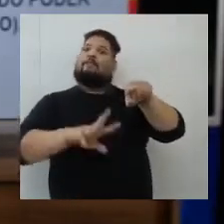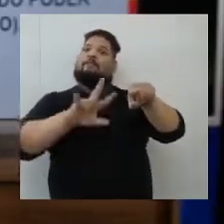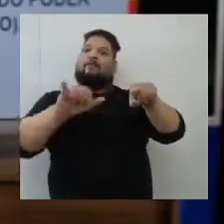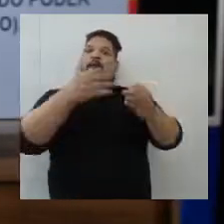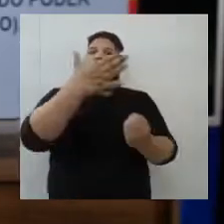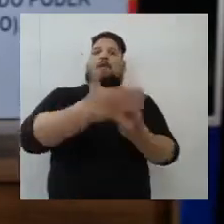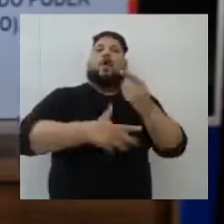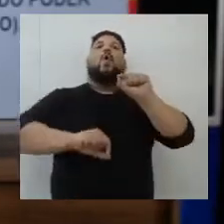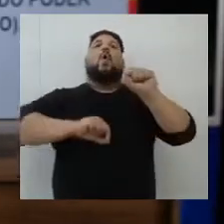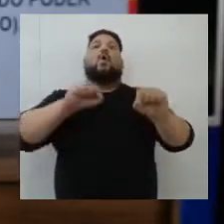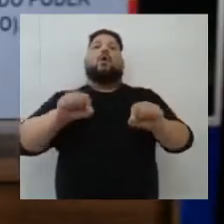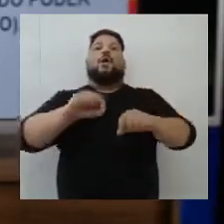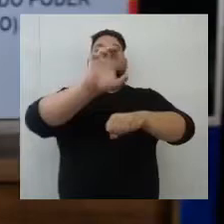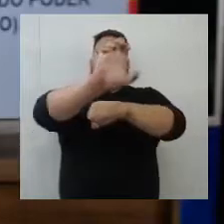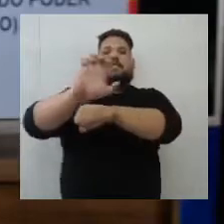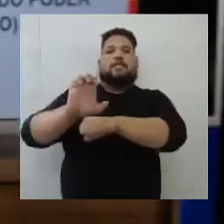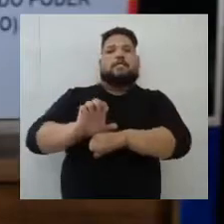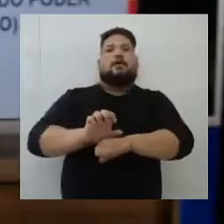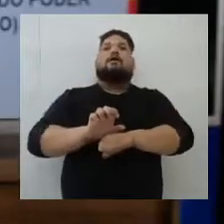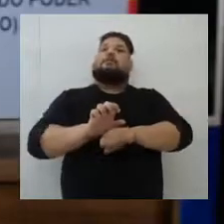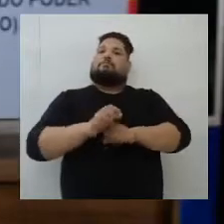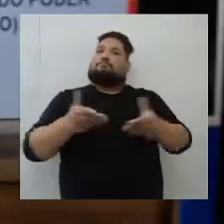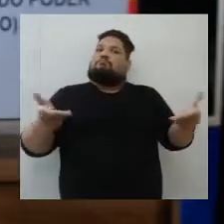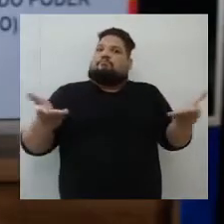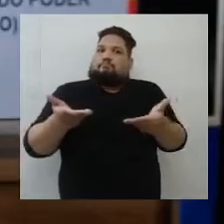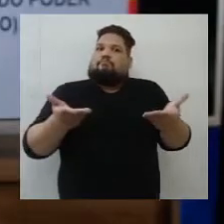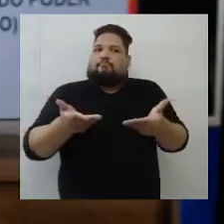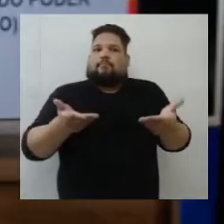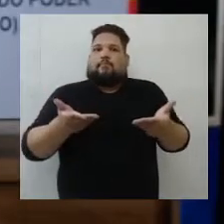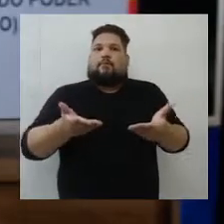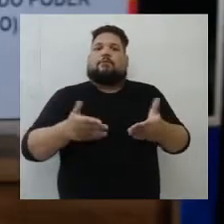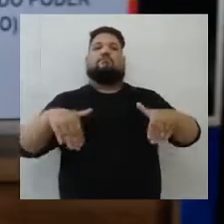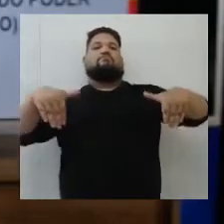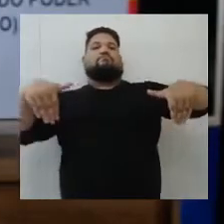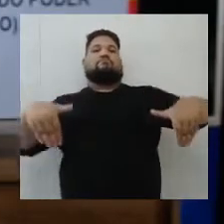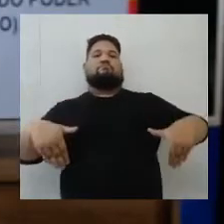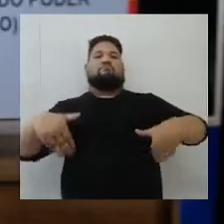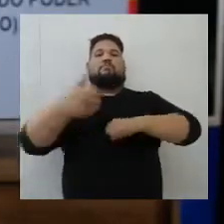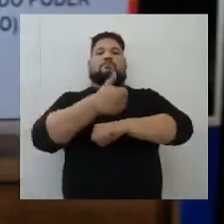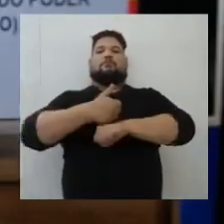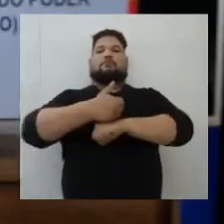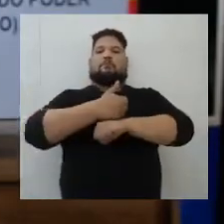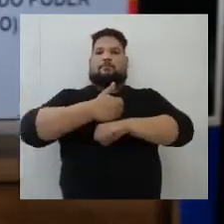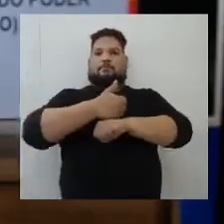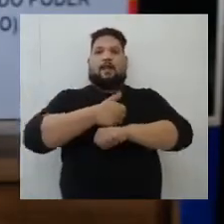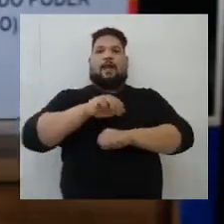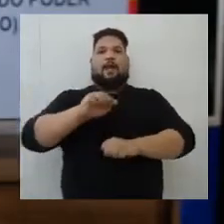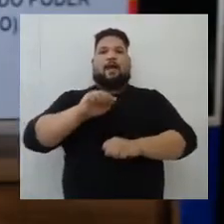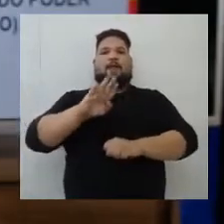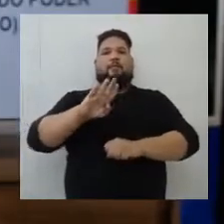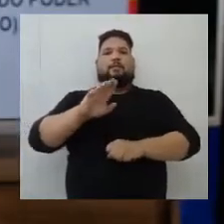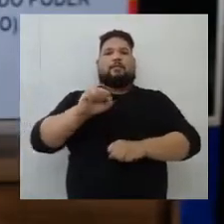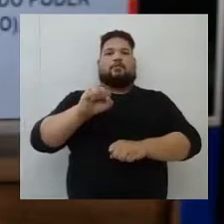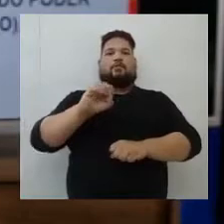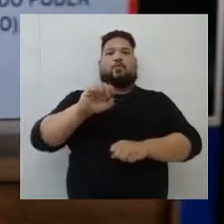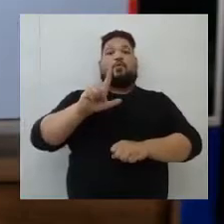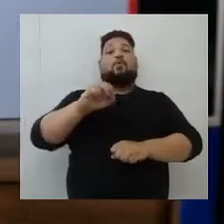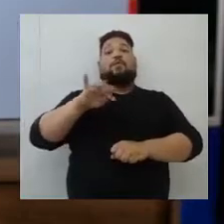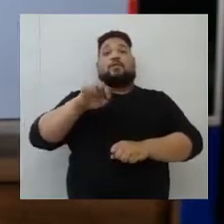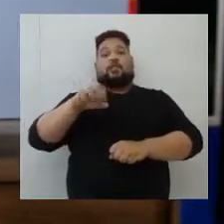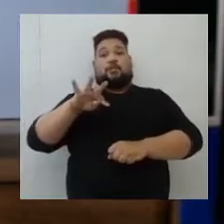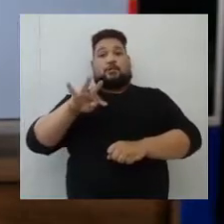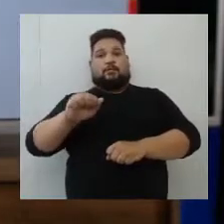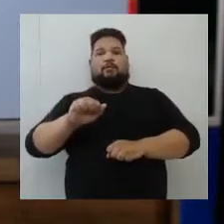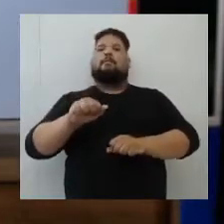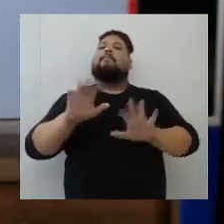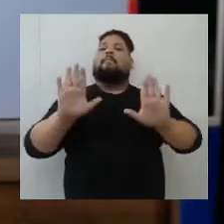aos chamados estados modernos absolutistas. Mas isso também é uma outra história. Vamos nos deter à crise